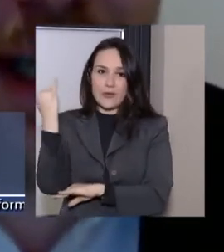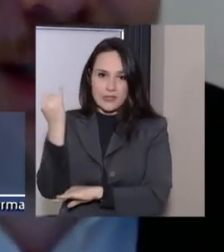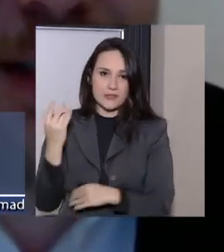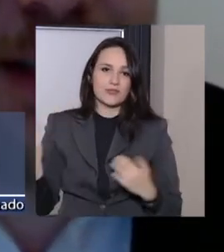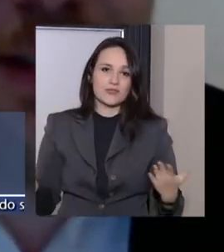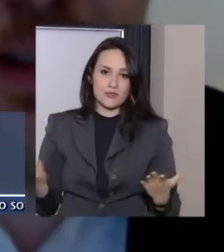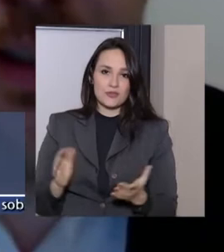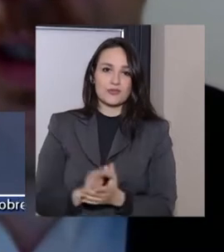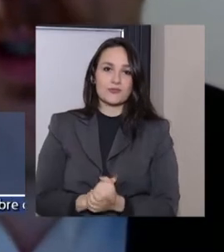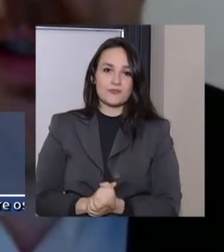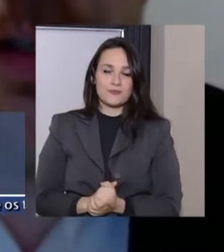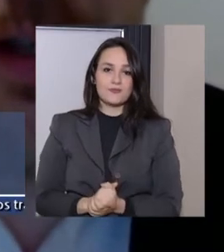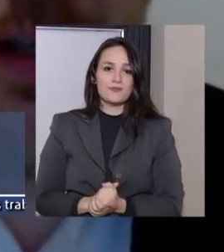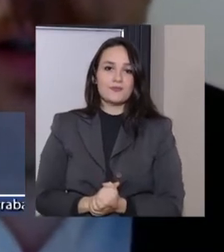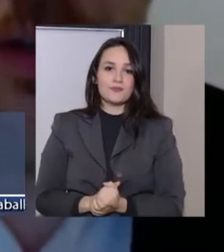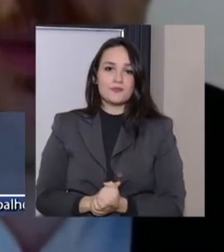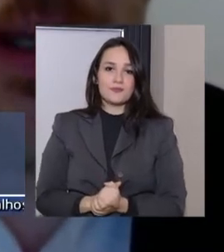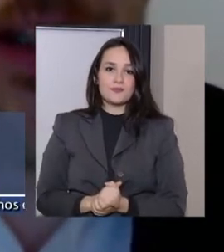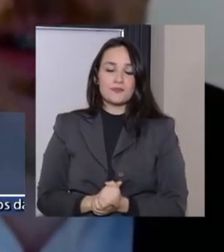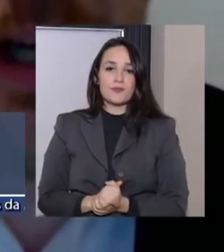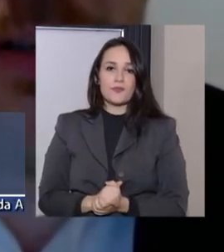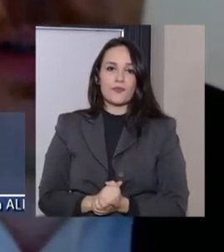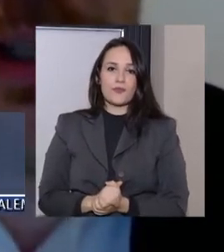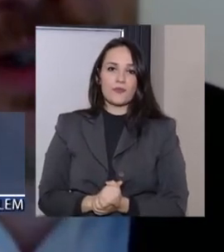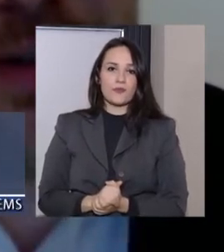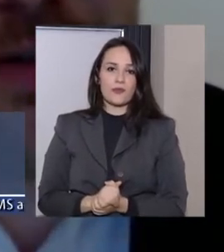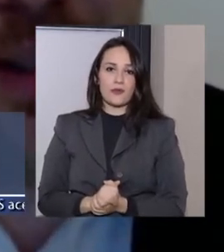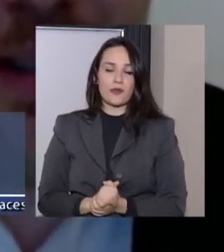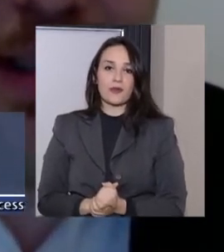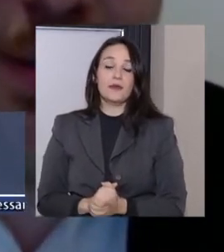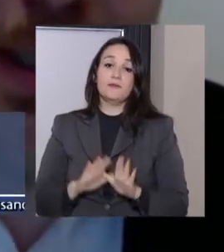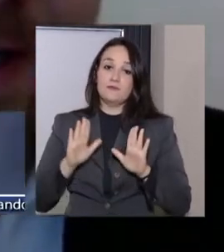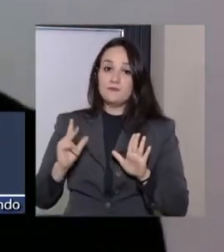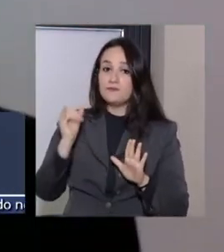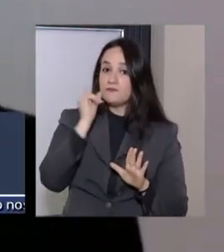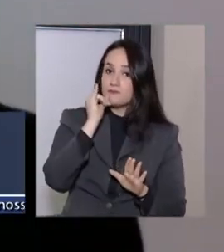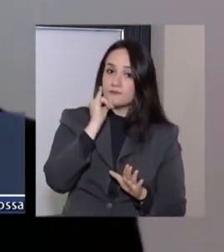nossa sociedade. Os